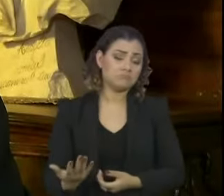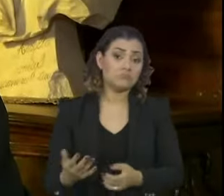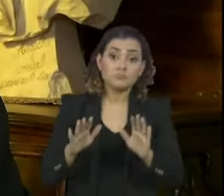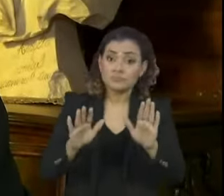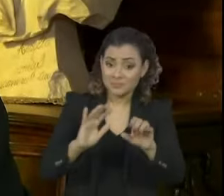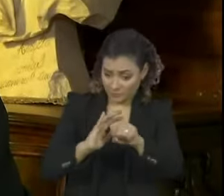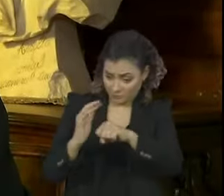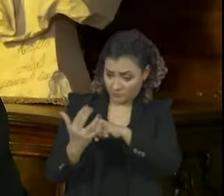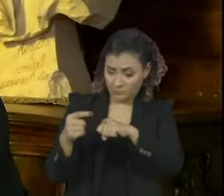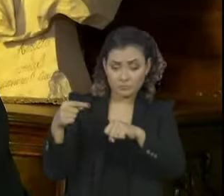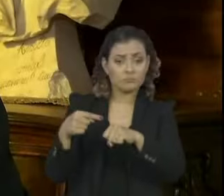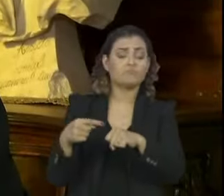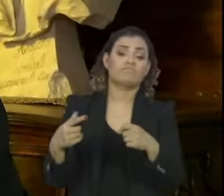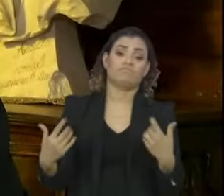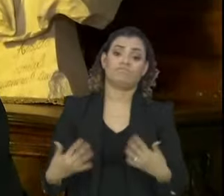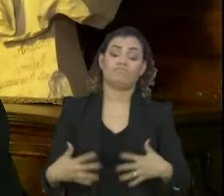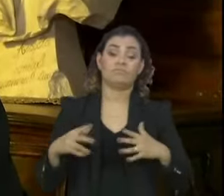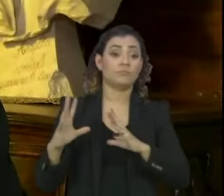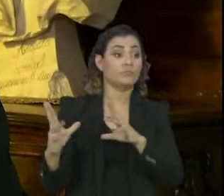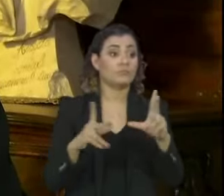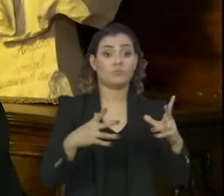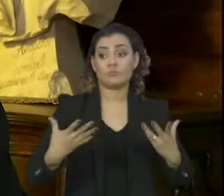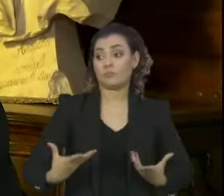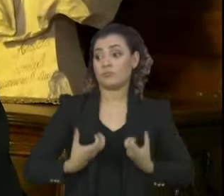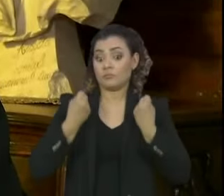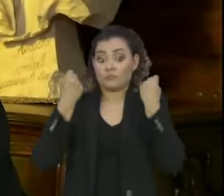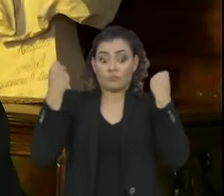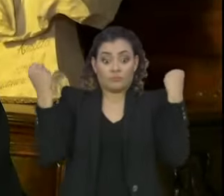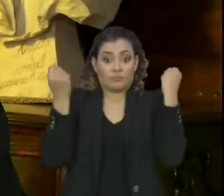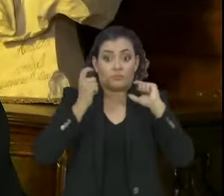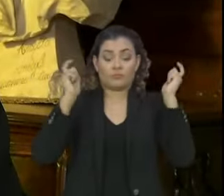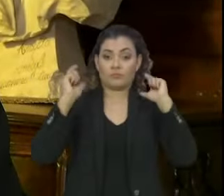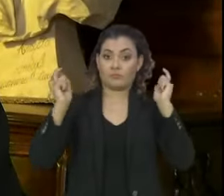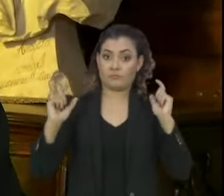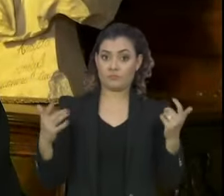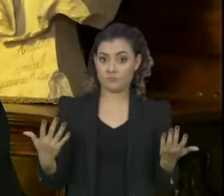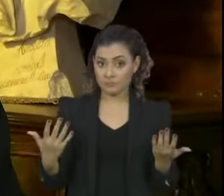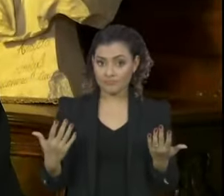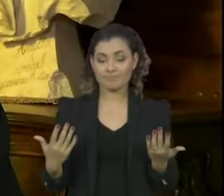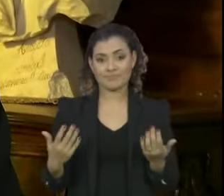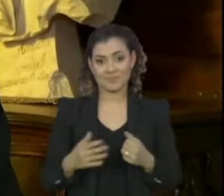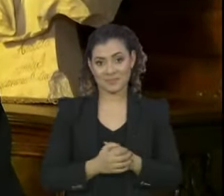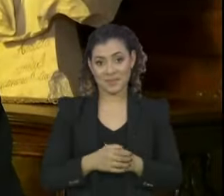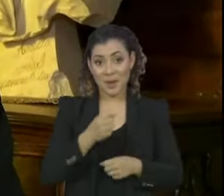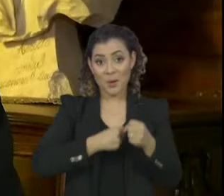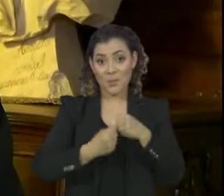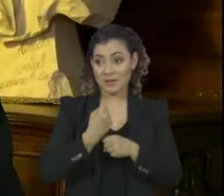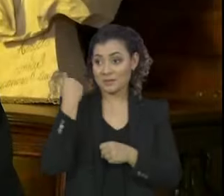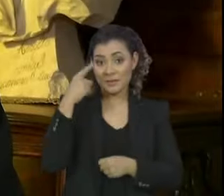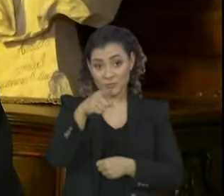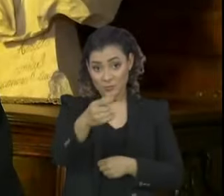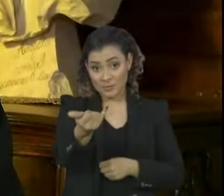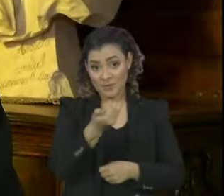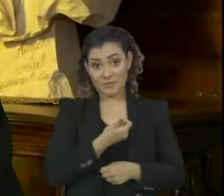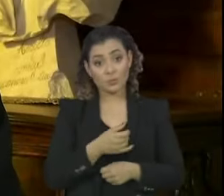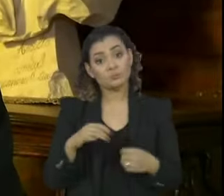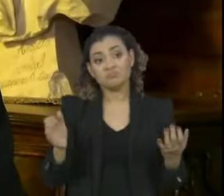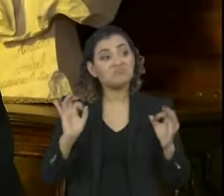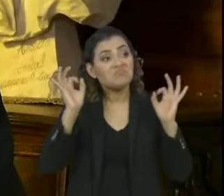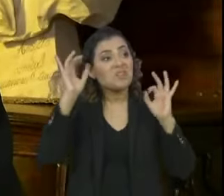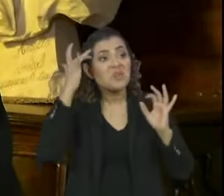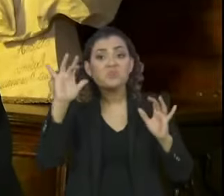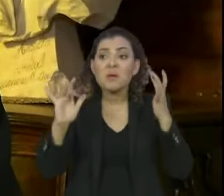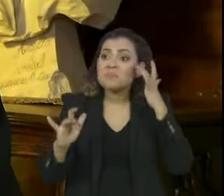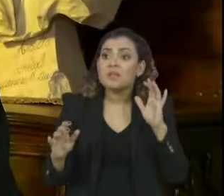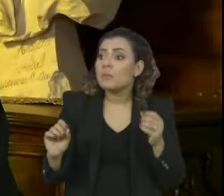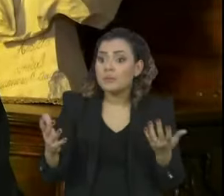pandemia naturalmente pegou a todos nós e surpresa no seu início no passado Ninguém Podia Prever que